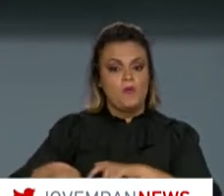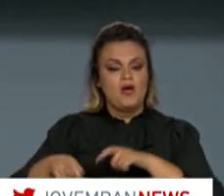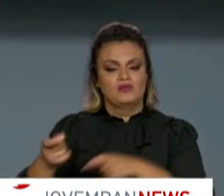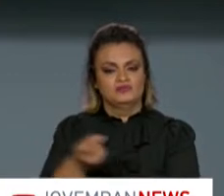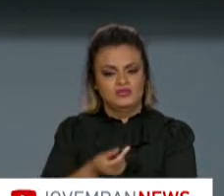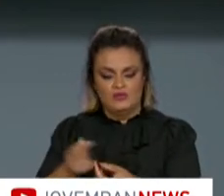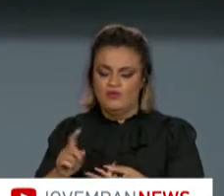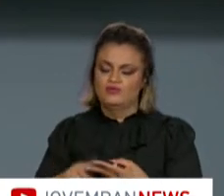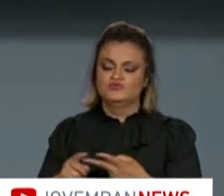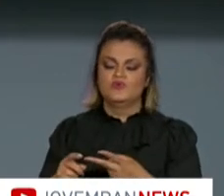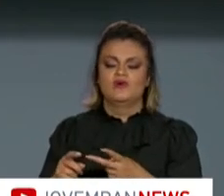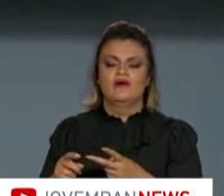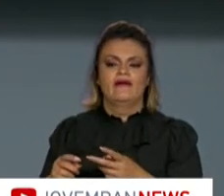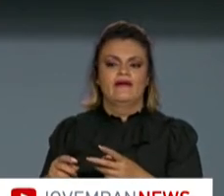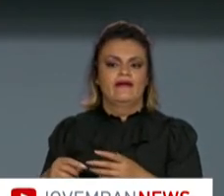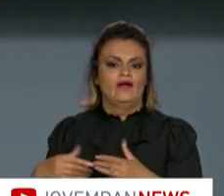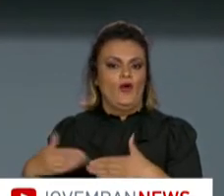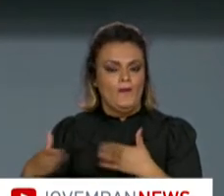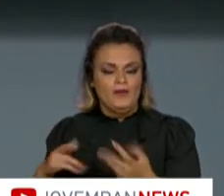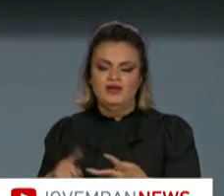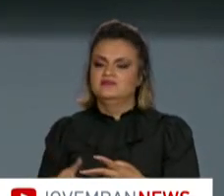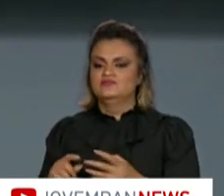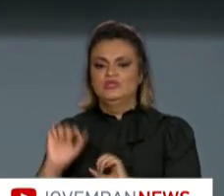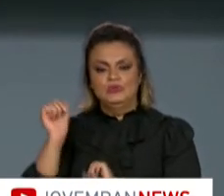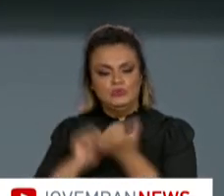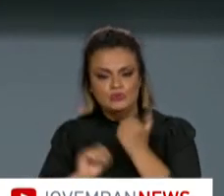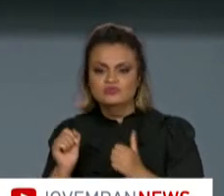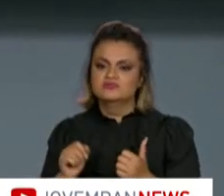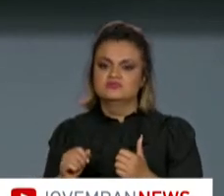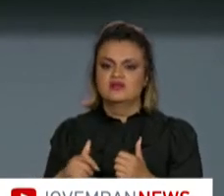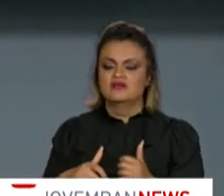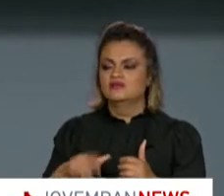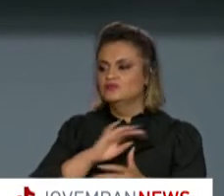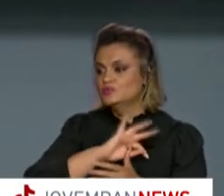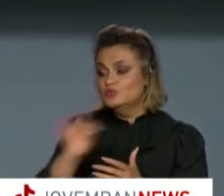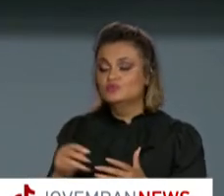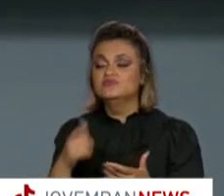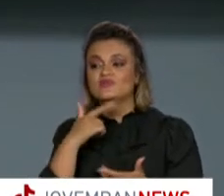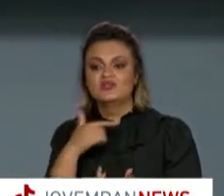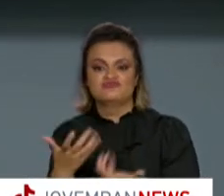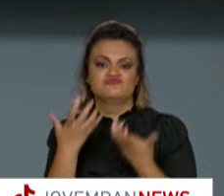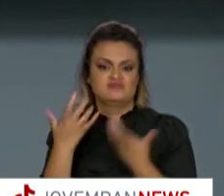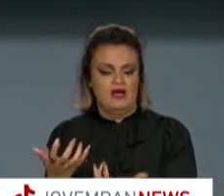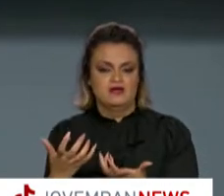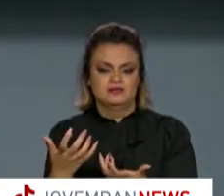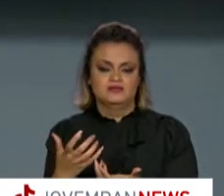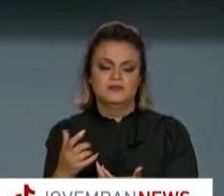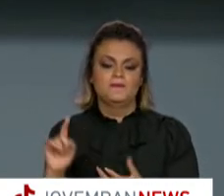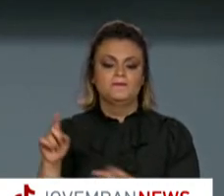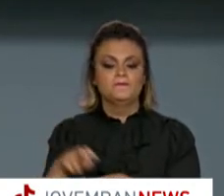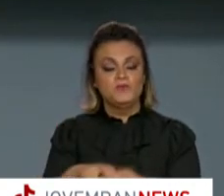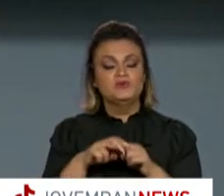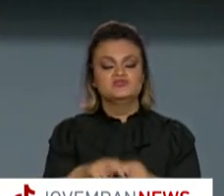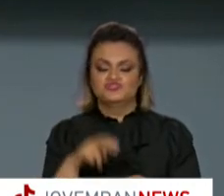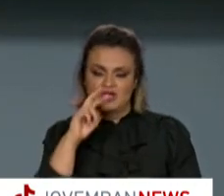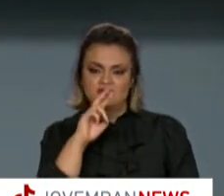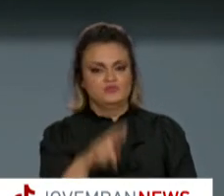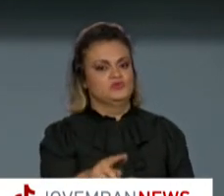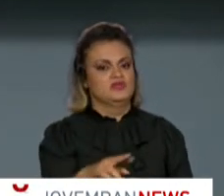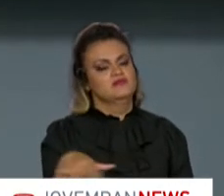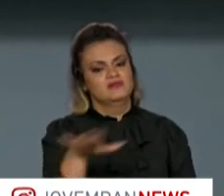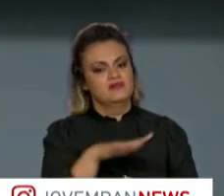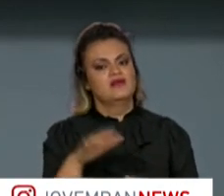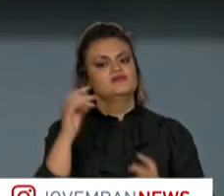agronegócio, o comércio, a indústria, todo o setor produtivo anseia por isso e, portanto, nós estamos dando uma resposta para o